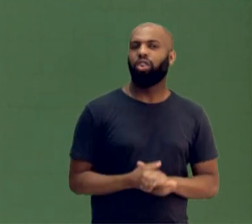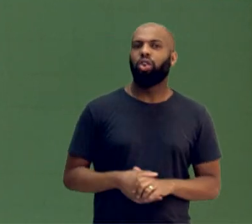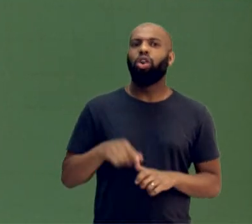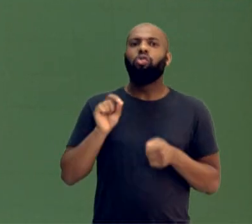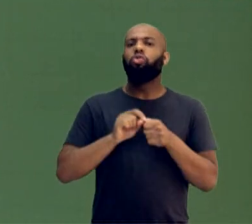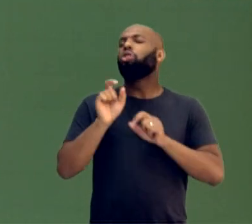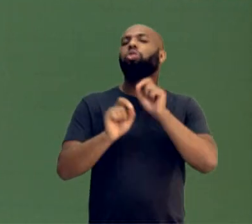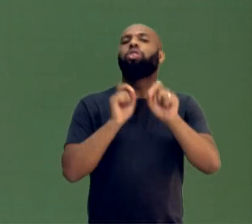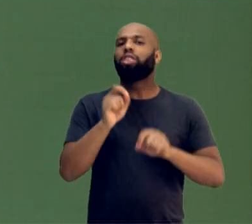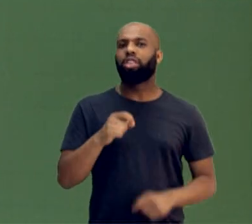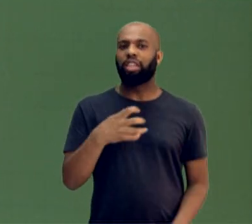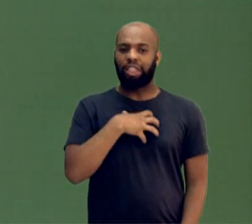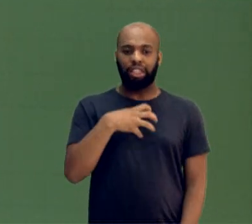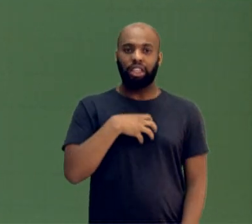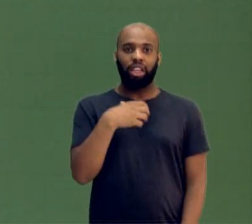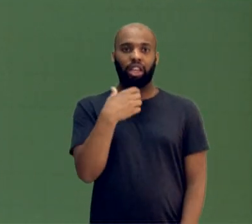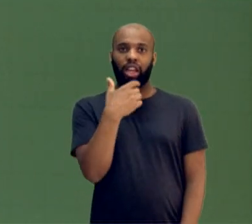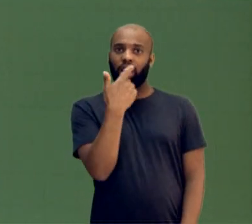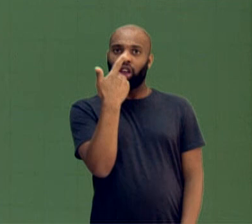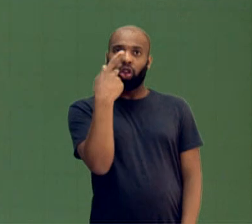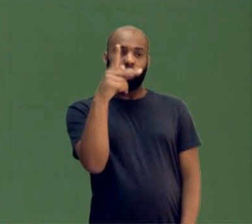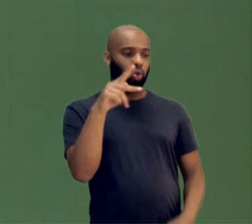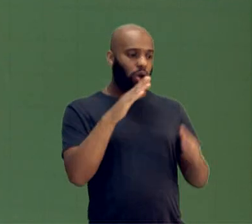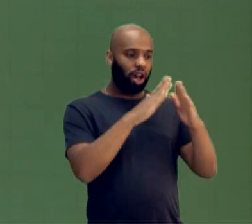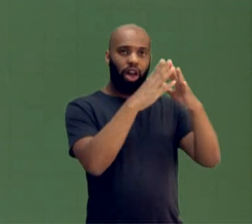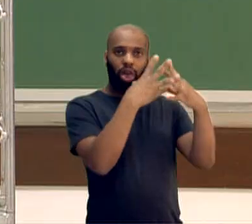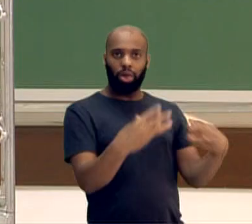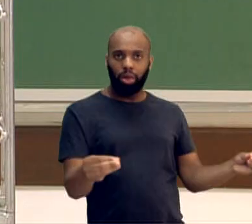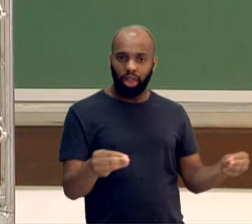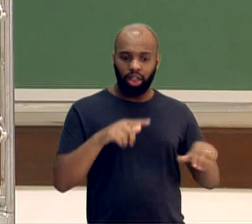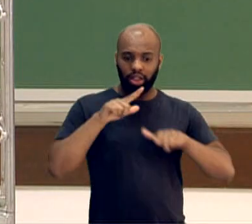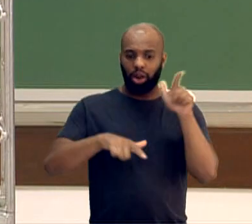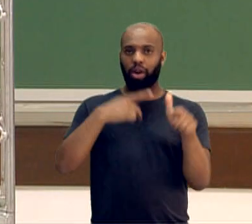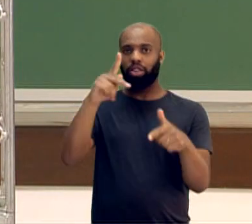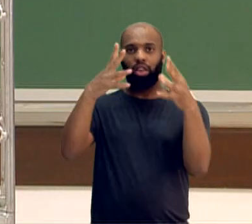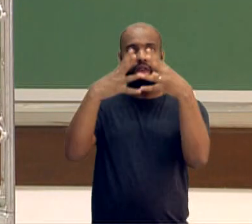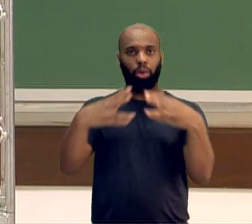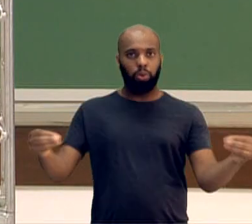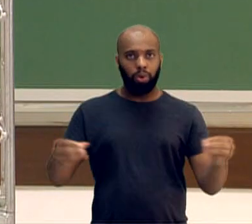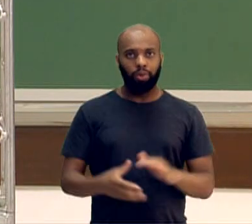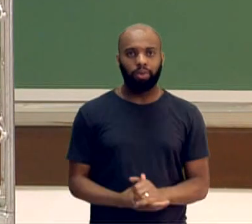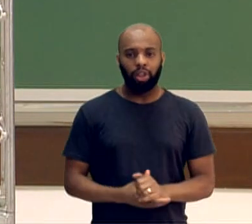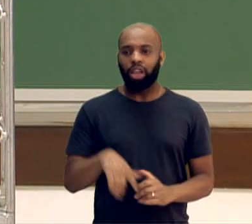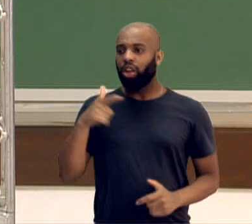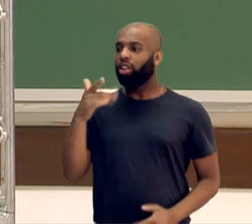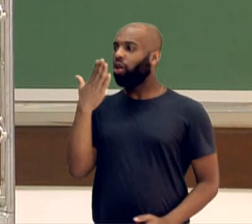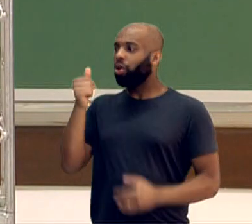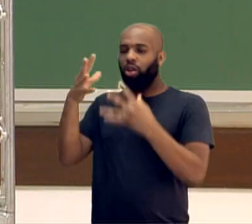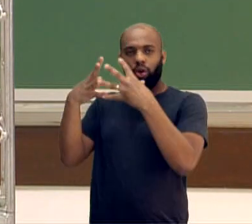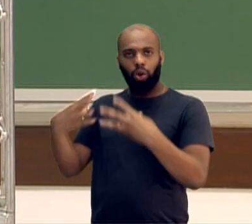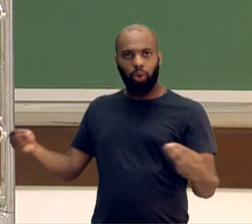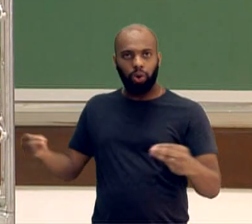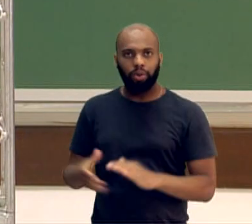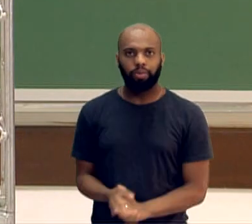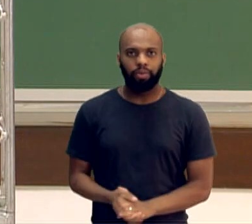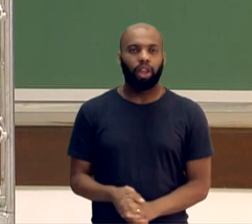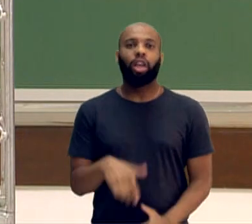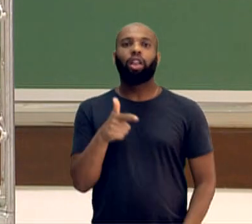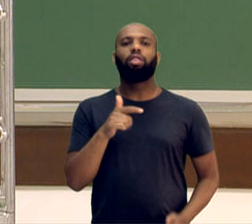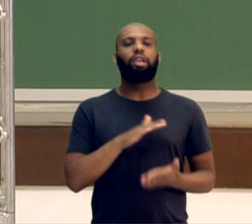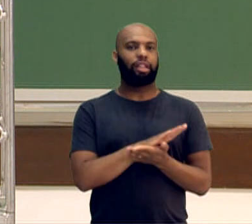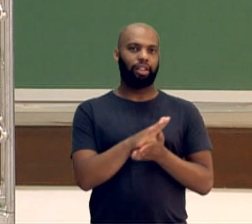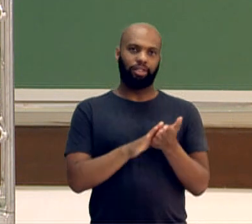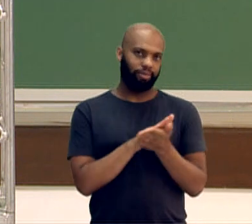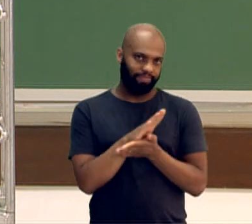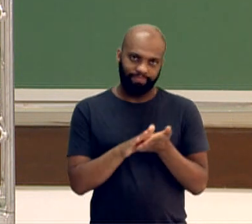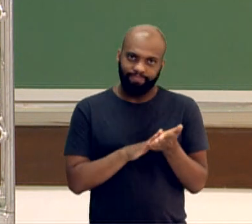se faz nesse sentido? Você não tem mais uma casa, você não tem mais um trabalho, você não tem mais a alimentação, você não tem mais a